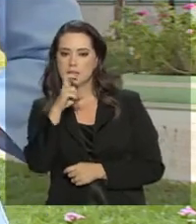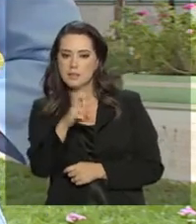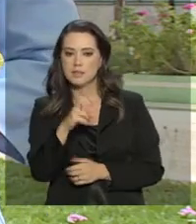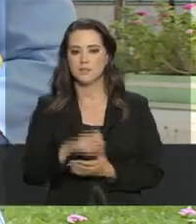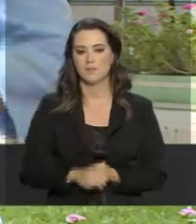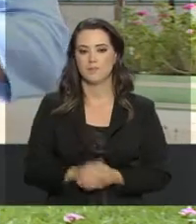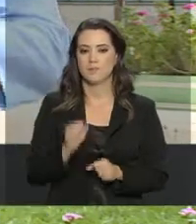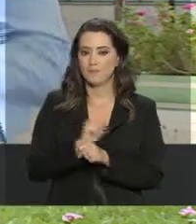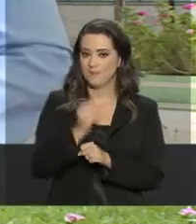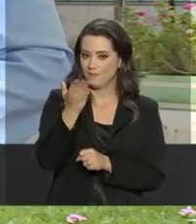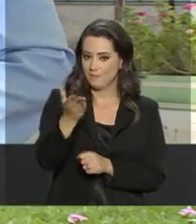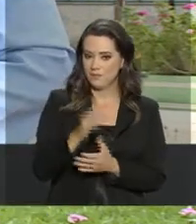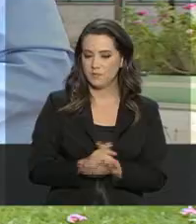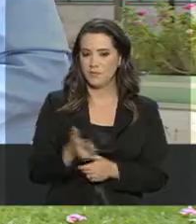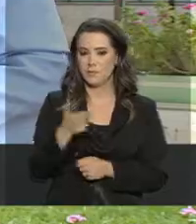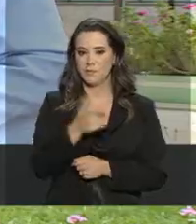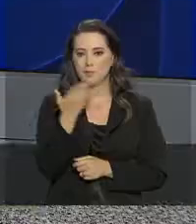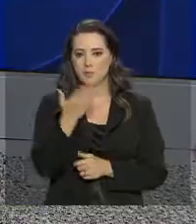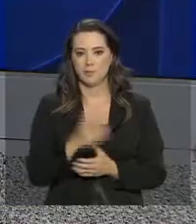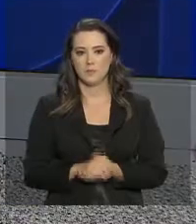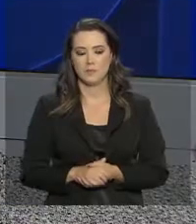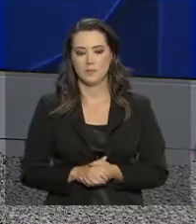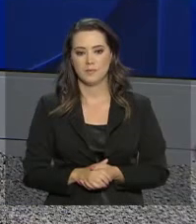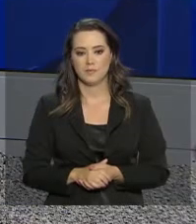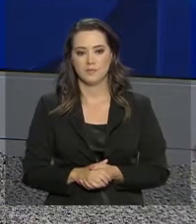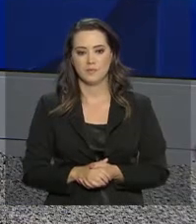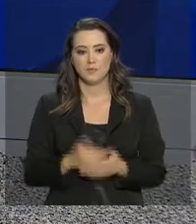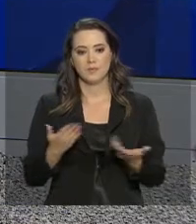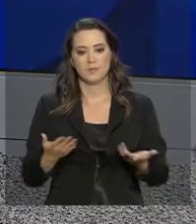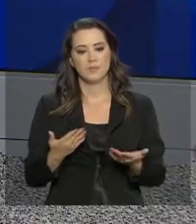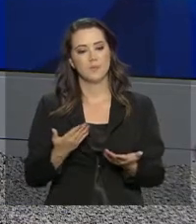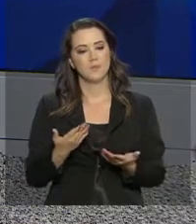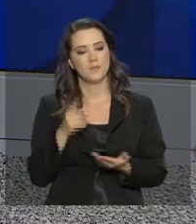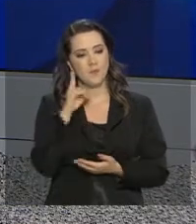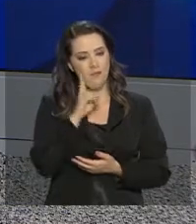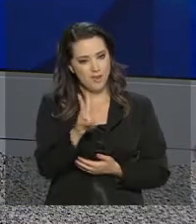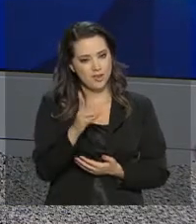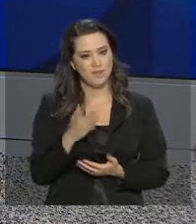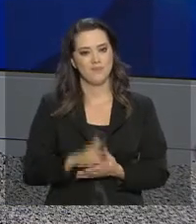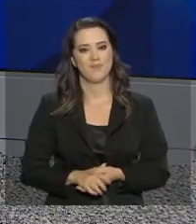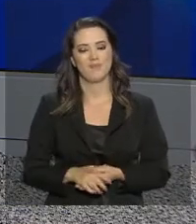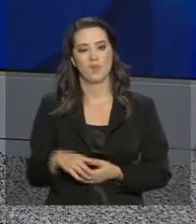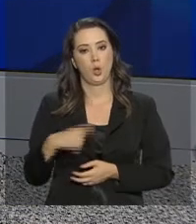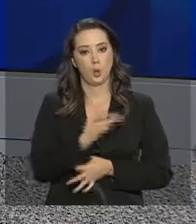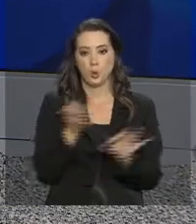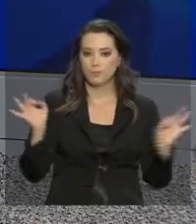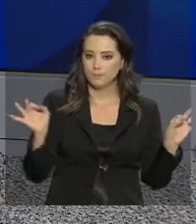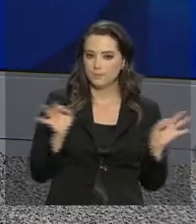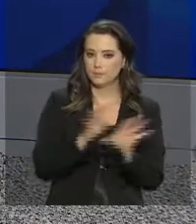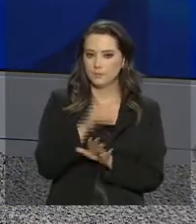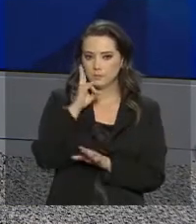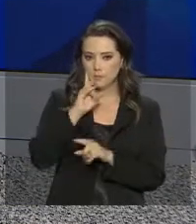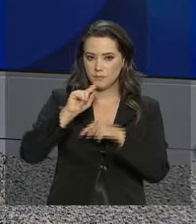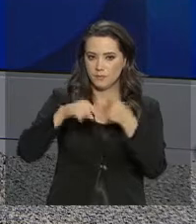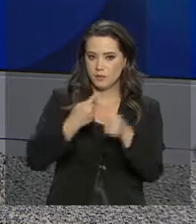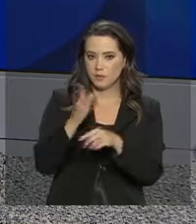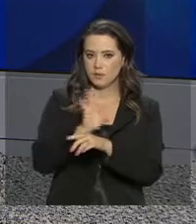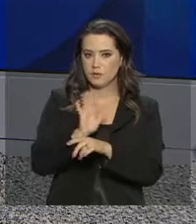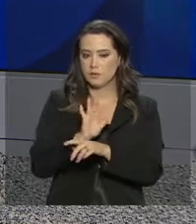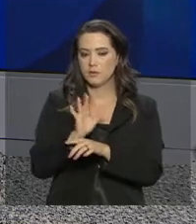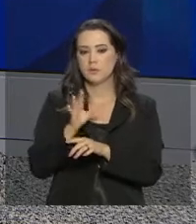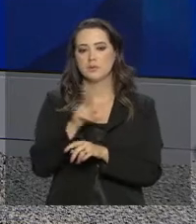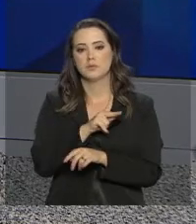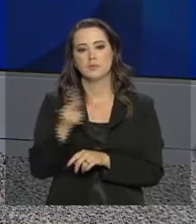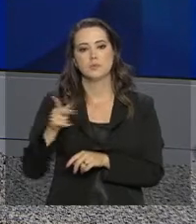você voltamos ao estúdio é isso não perca em nós ficamos por aqui você acompanha em seguida uma entrevista exclusiva